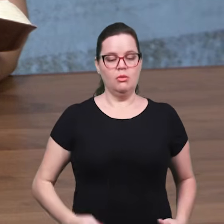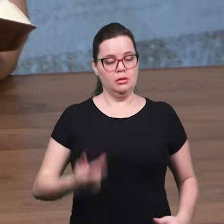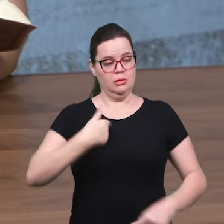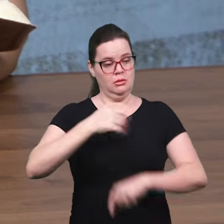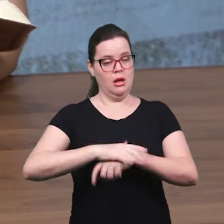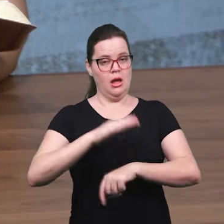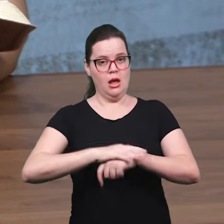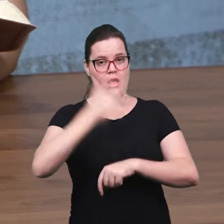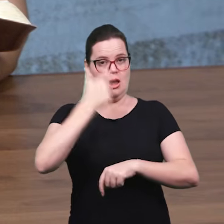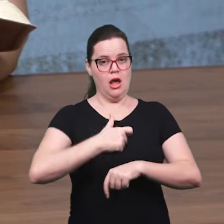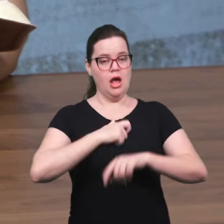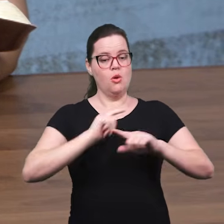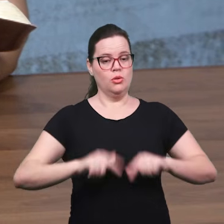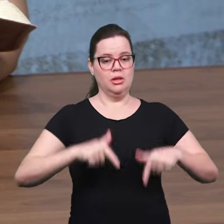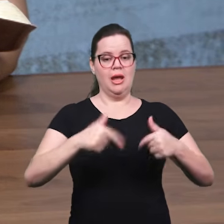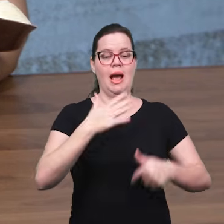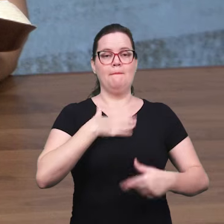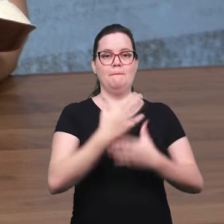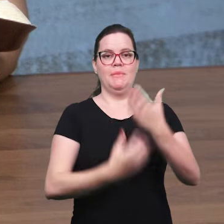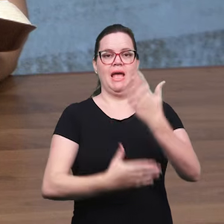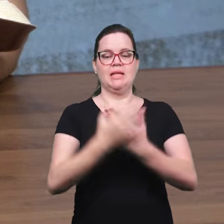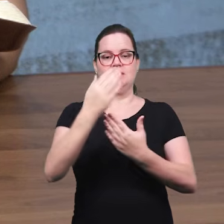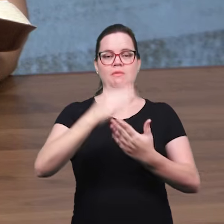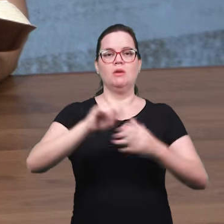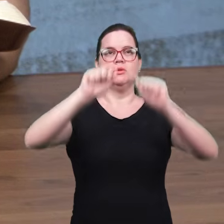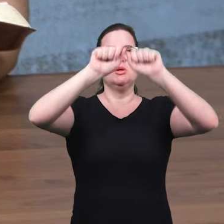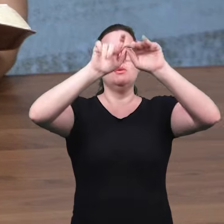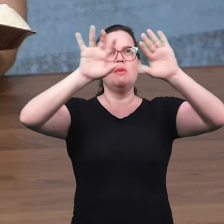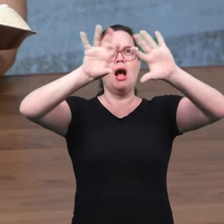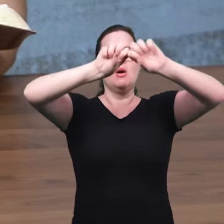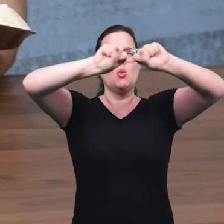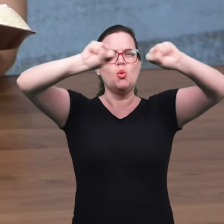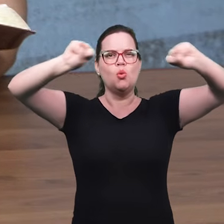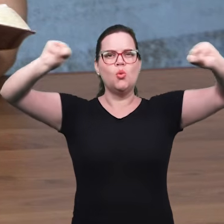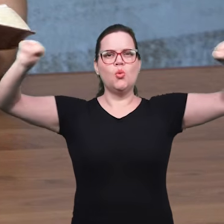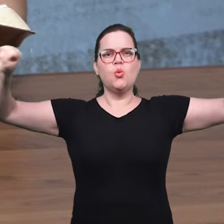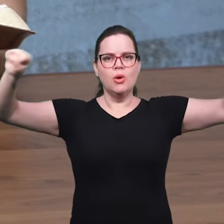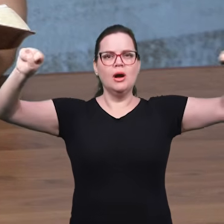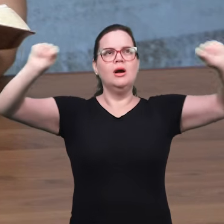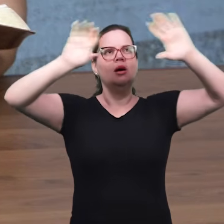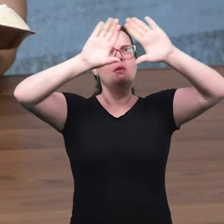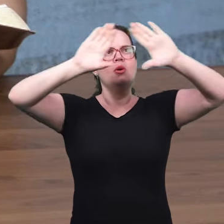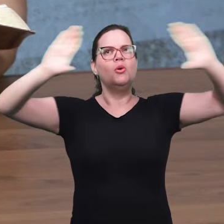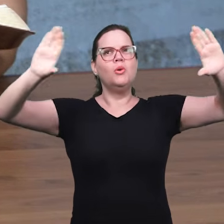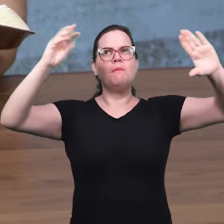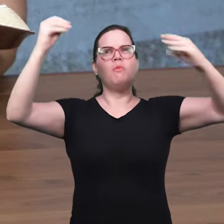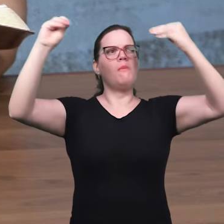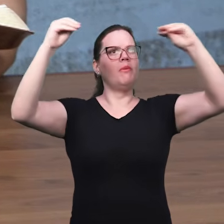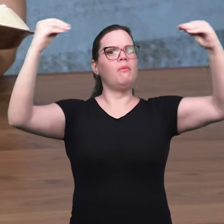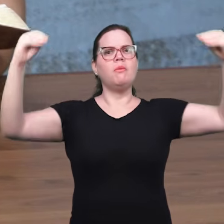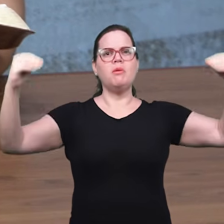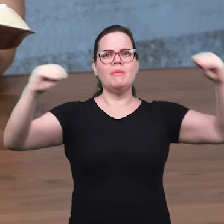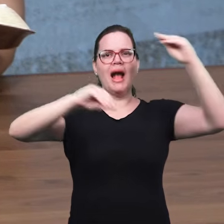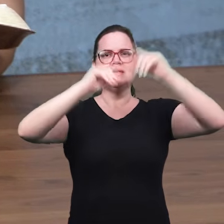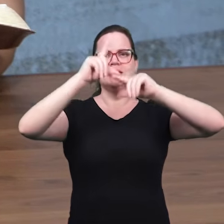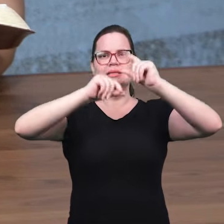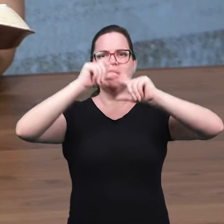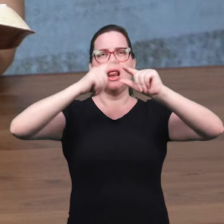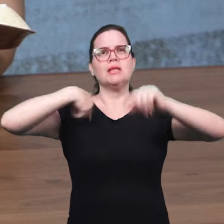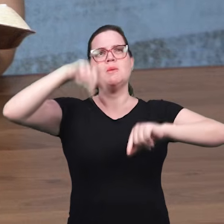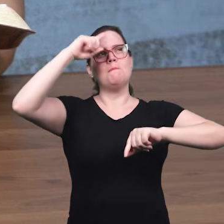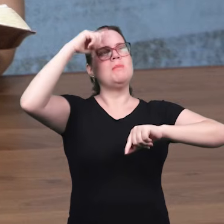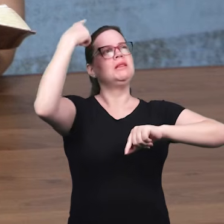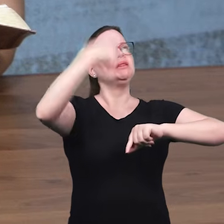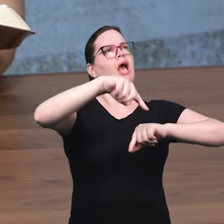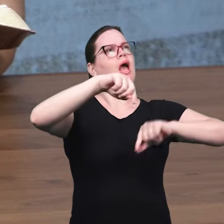As minhas mãos estenderam os céus, e a todos os seus exércitos dei as minhas